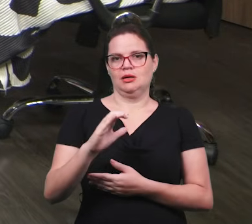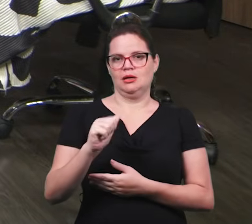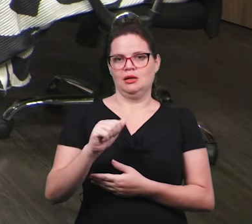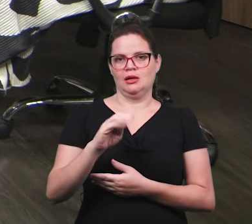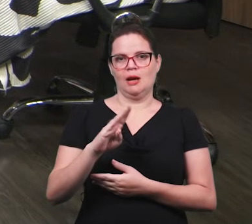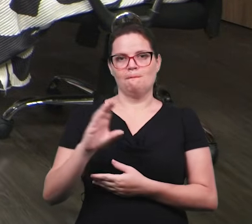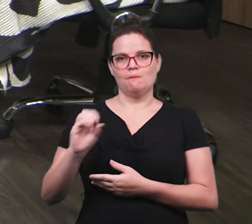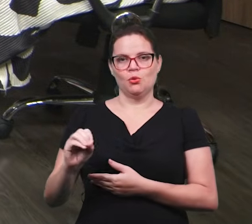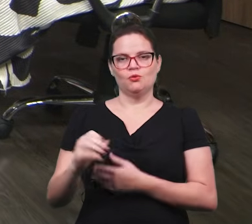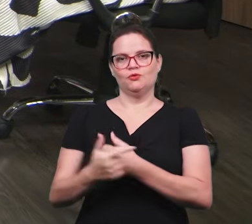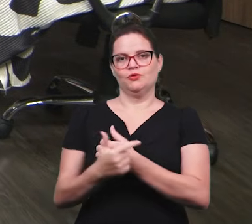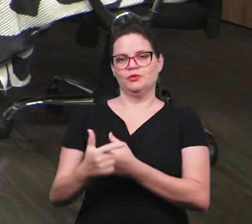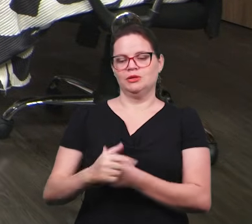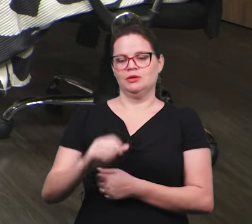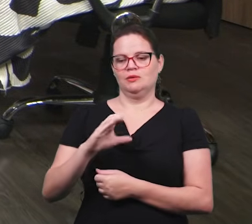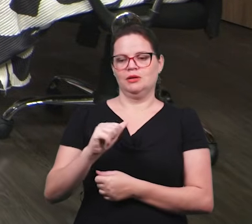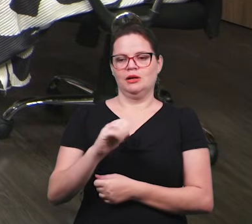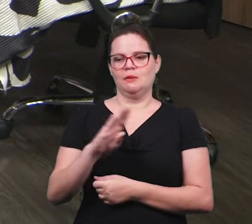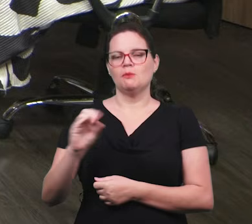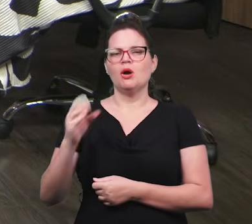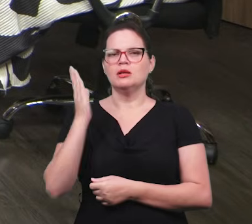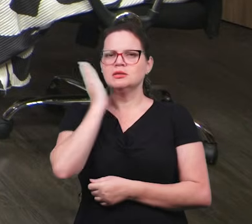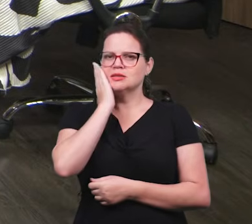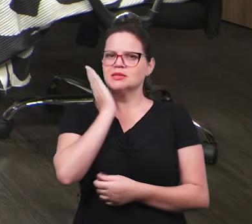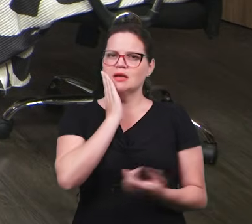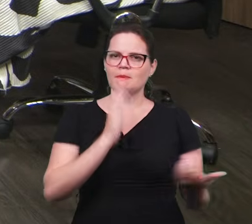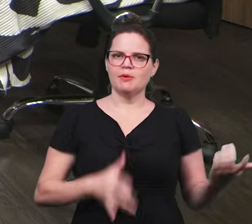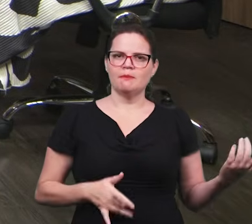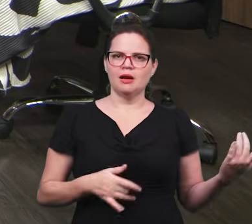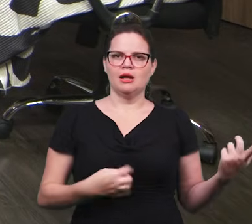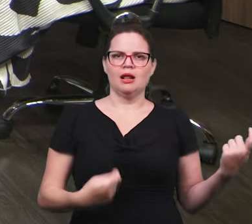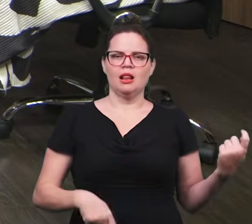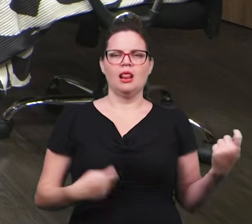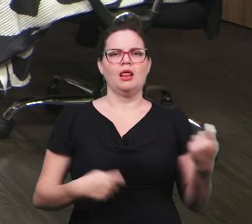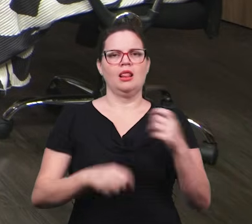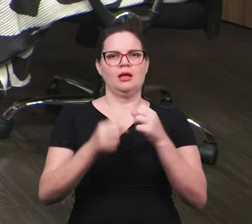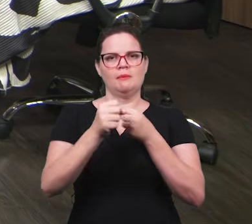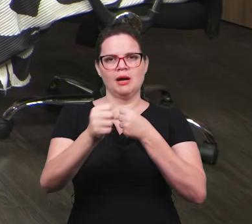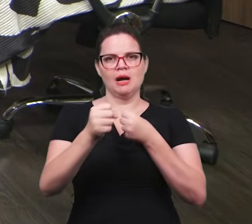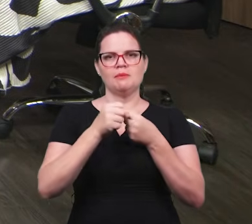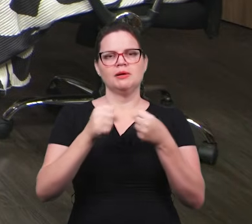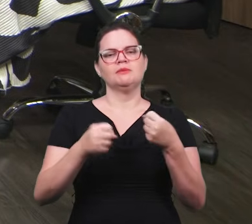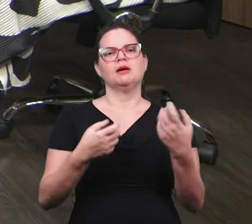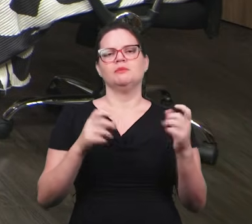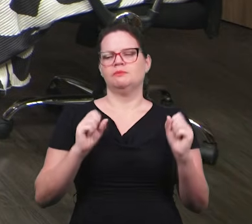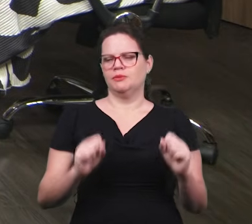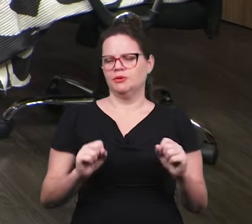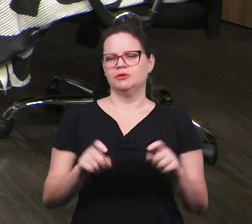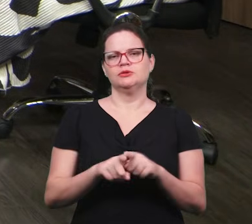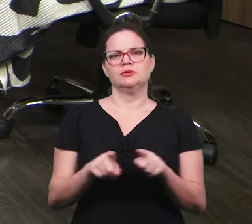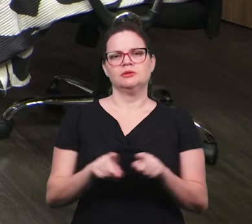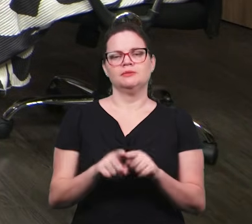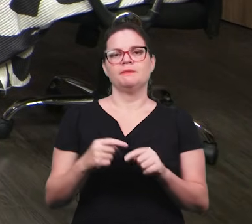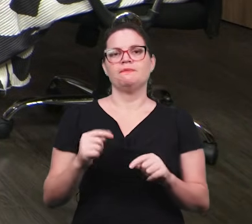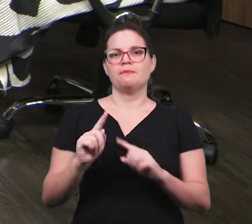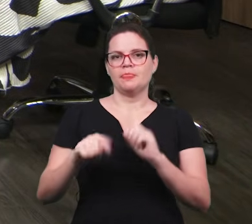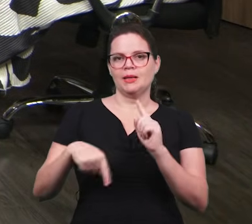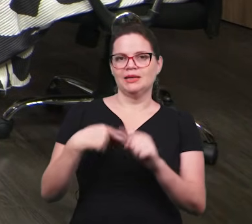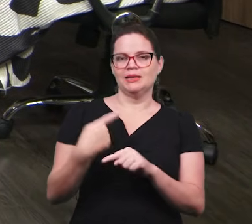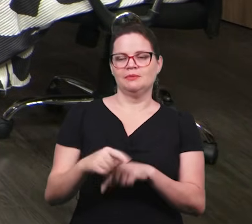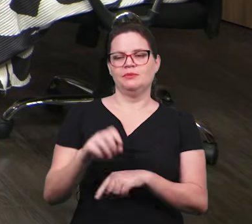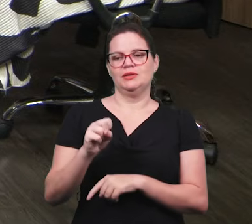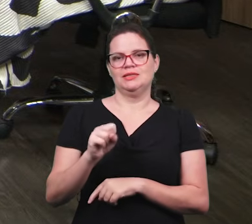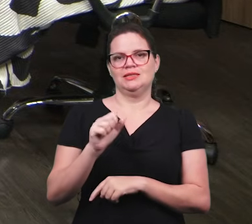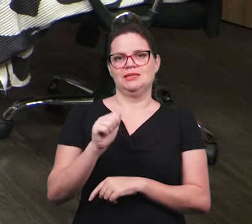E se ele tiver o domínio de um instrumento, ele pode entrar como cabo e ele pode também entrar como sargento e seguir também a carreira de